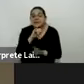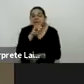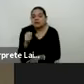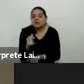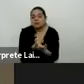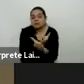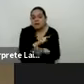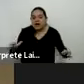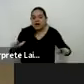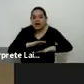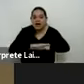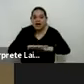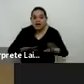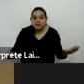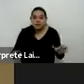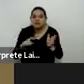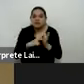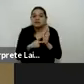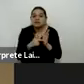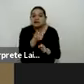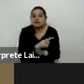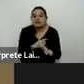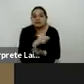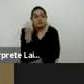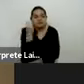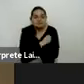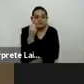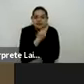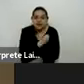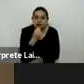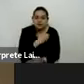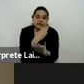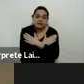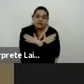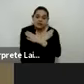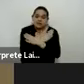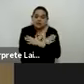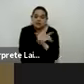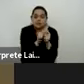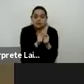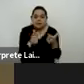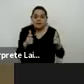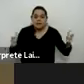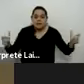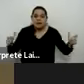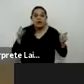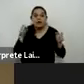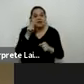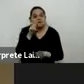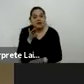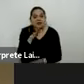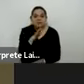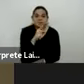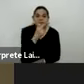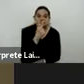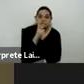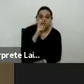economia estará em frangalhos, com alto índice de desemprego, que pode chegar de 20 a 25 milhões